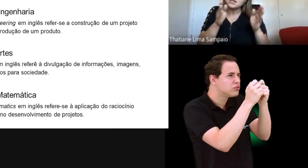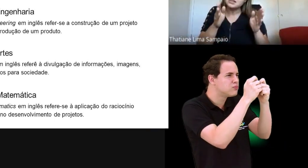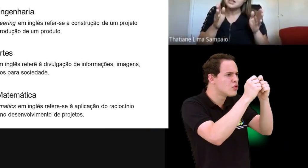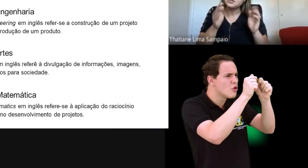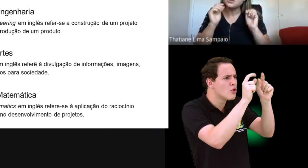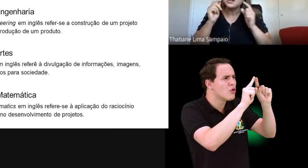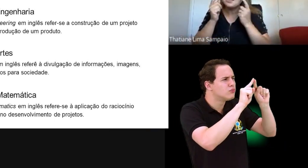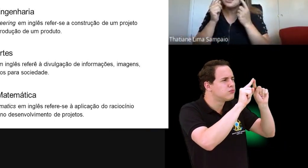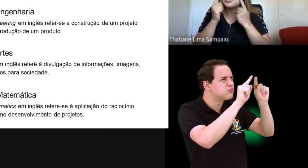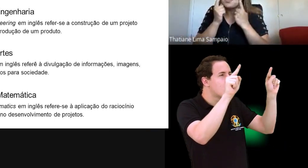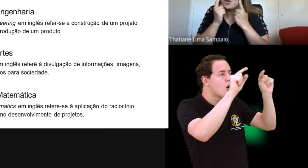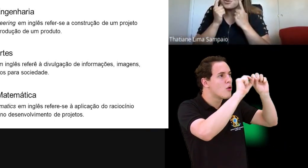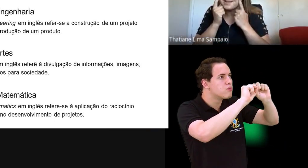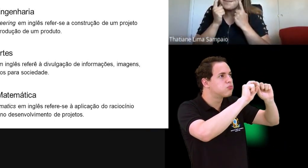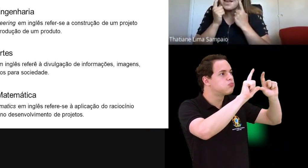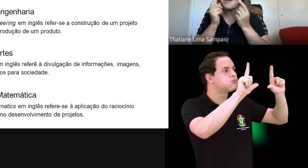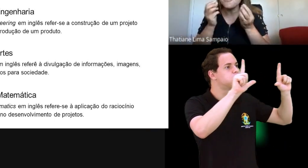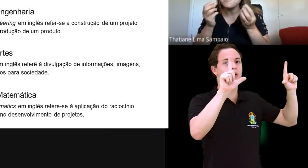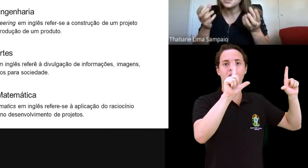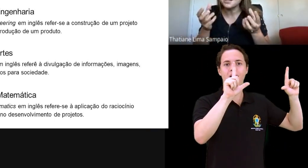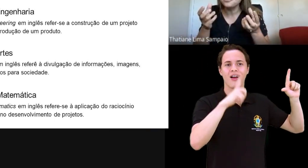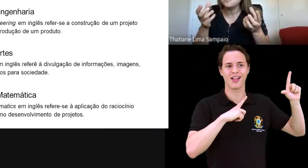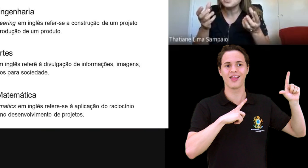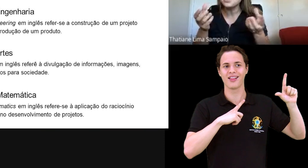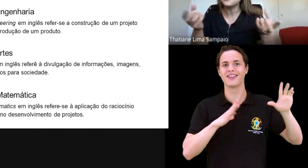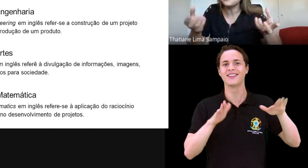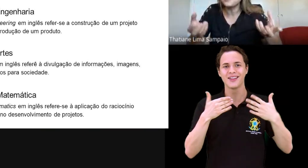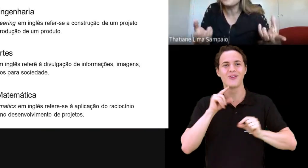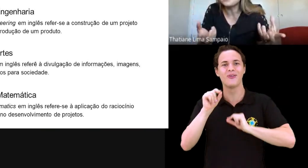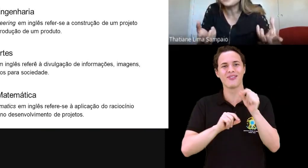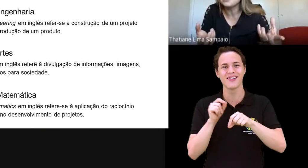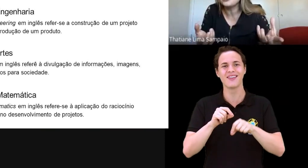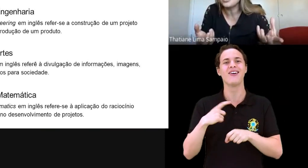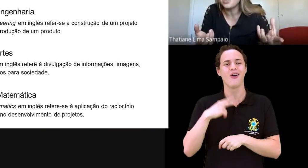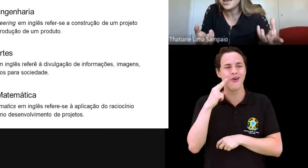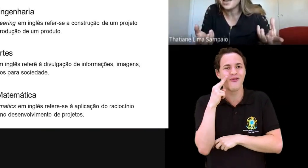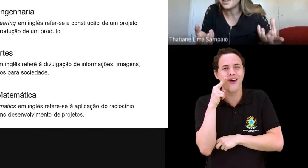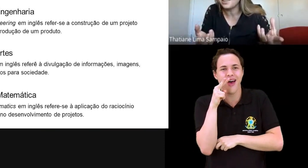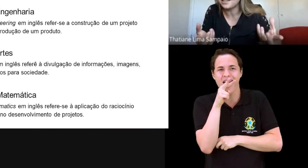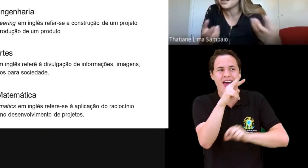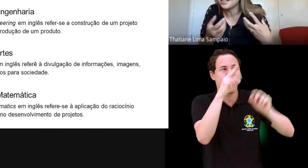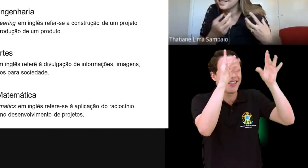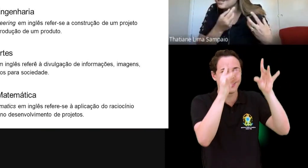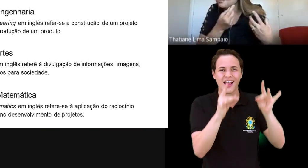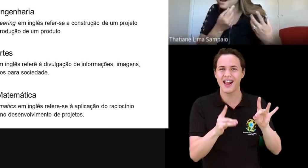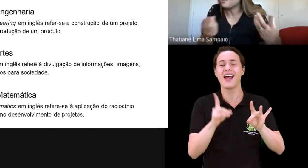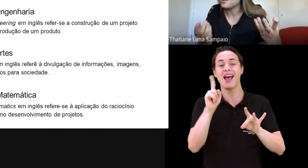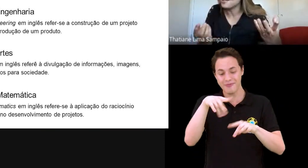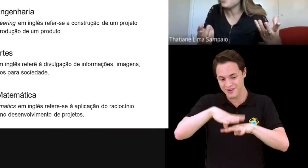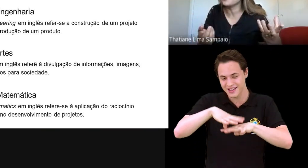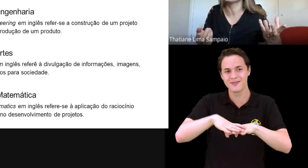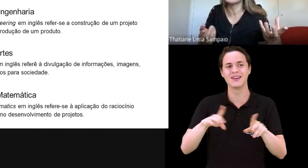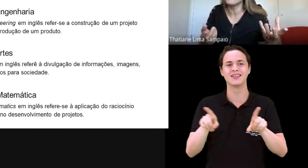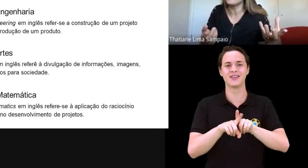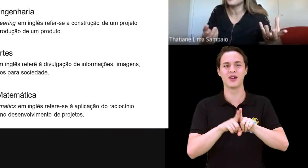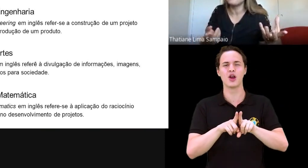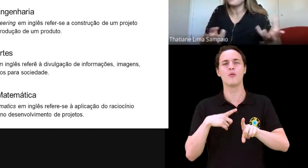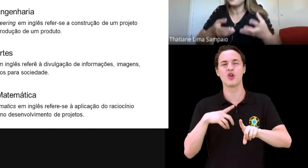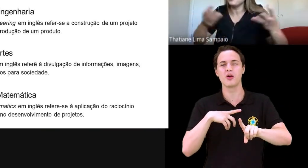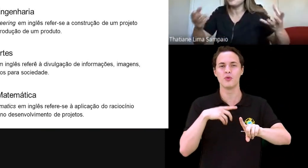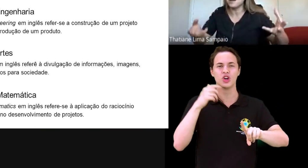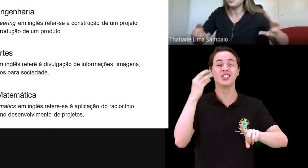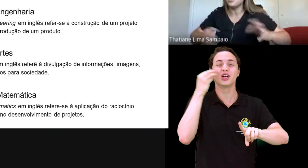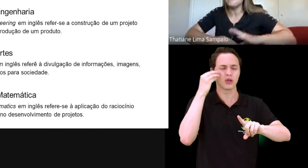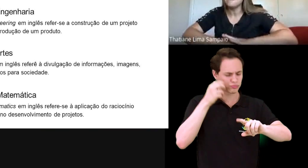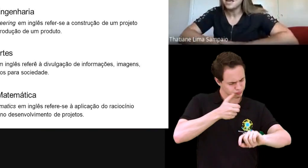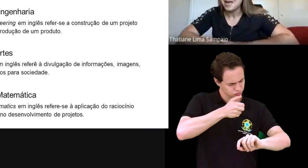vai aumentando, lembra dos poros da pele? Vai aumentando, você vai começando a enxergar aqueles buracozinhos, que são os poros da pele